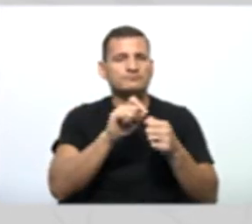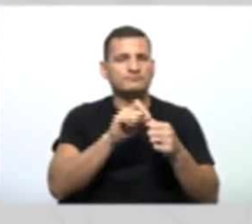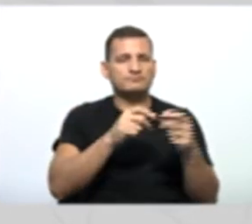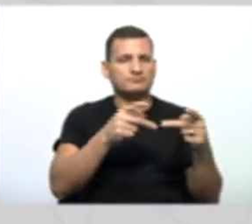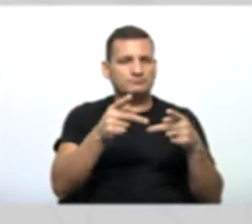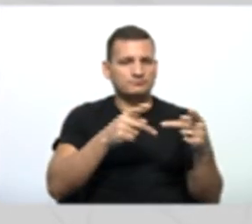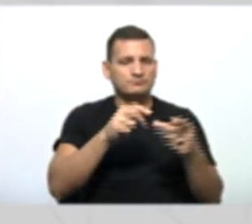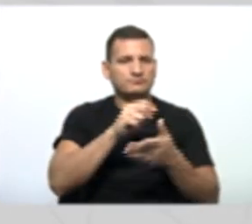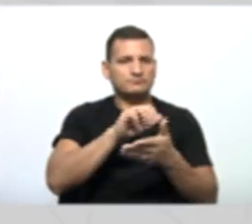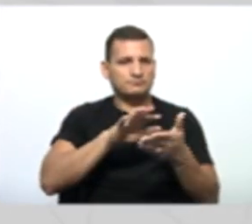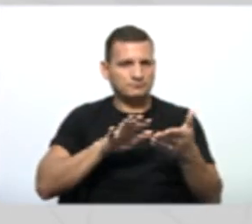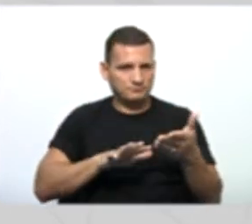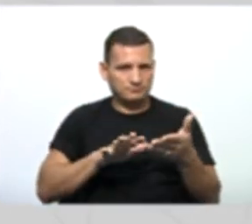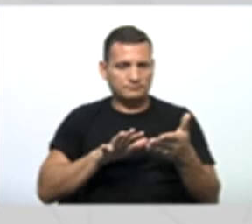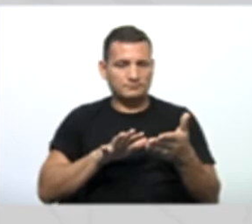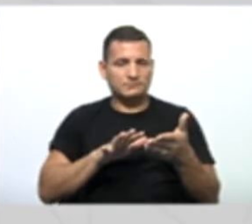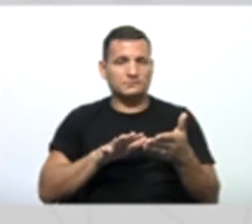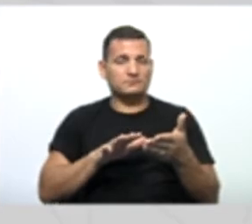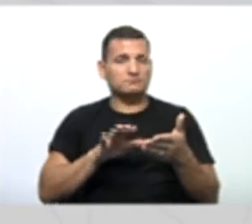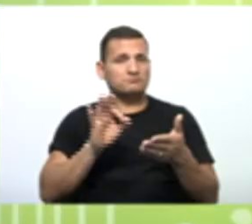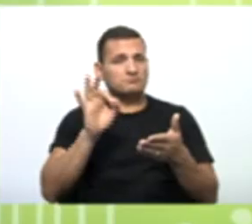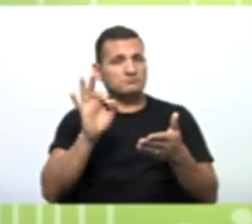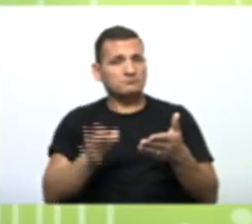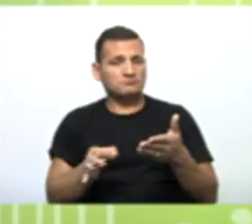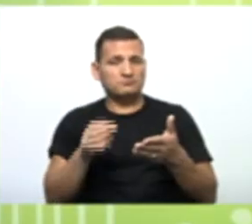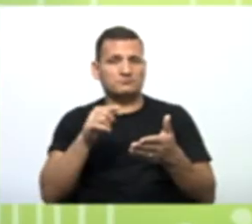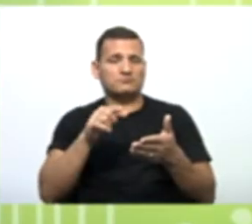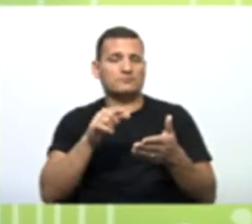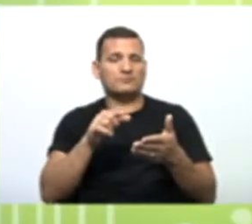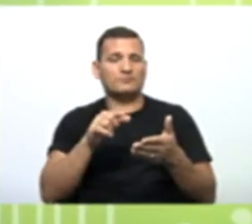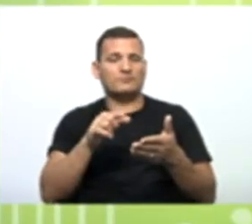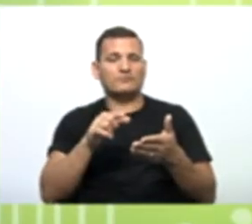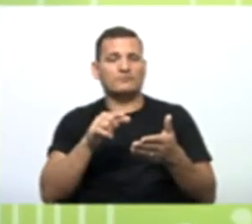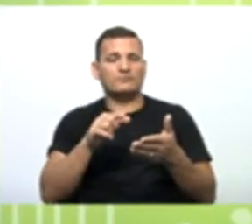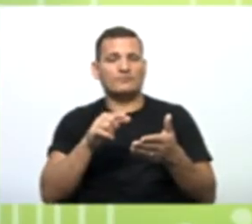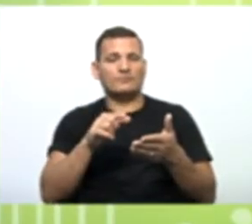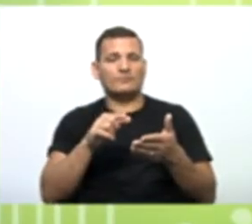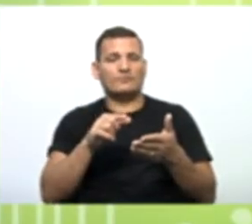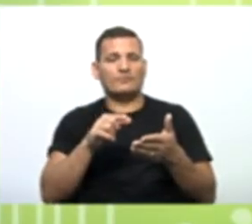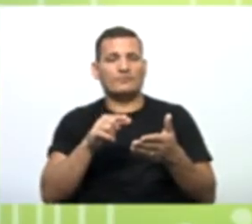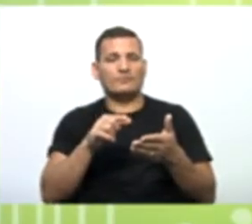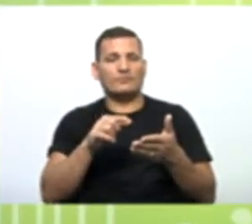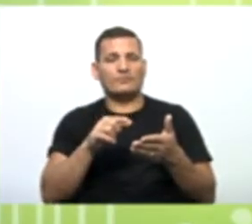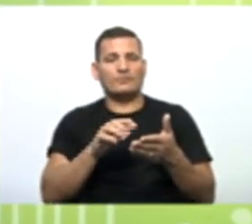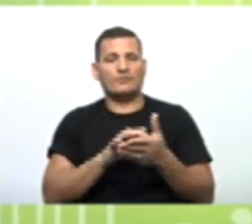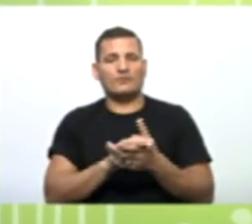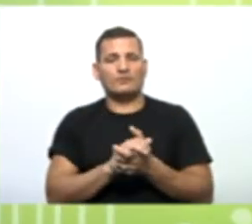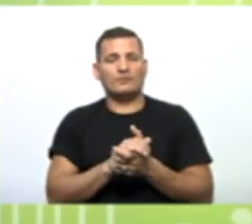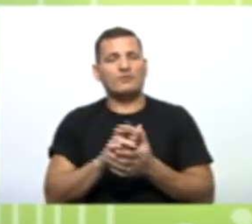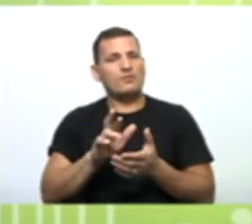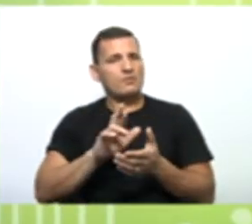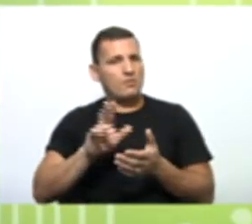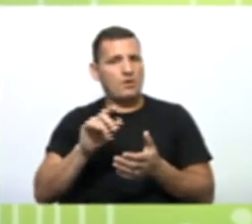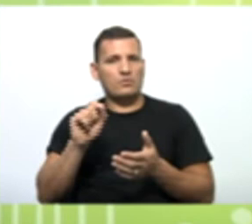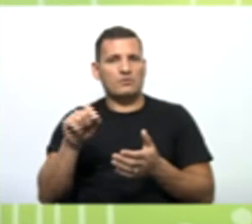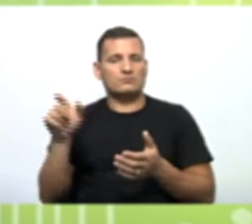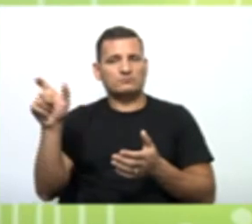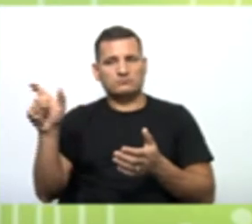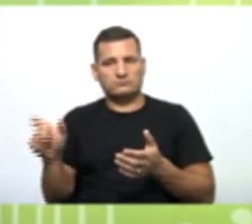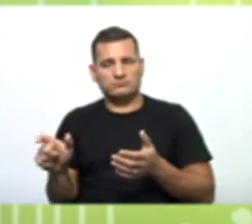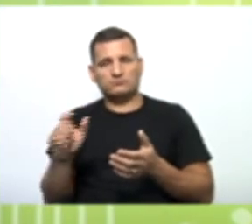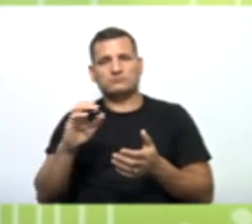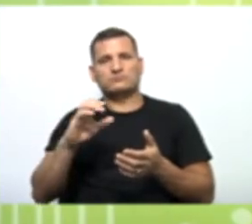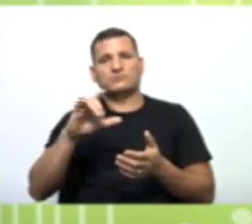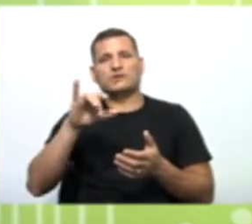fez na atividade em sala, com certeza não é o que o aluno, o que o cliente vai aparecer